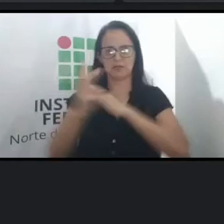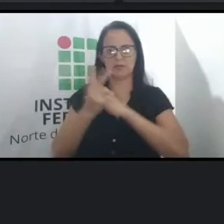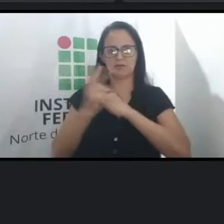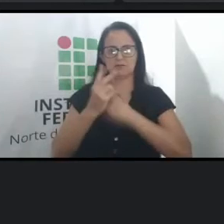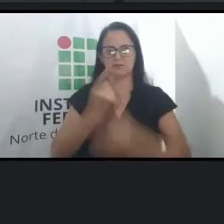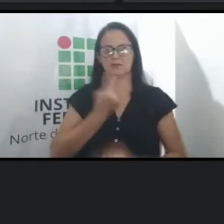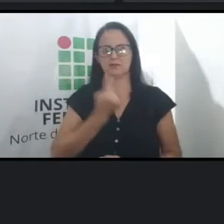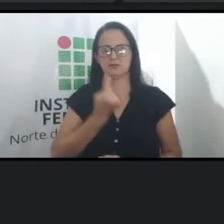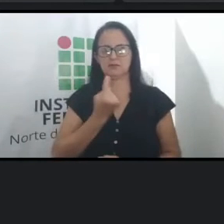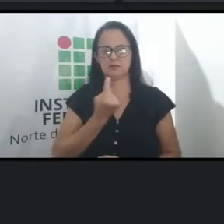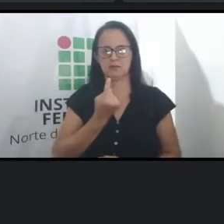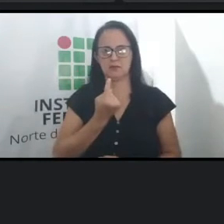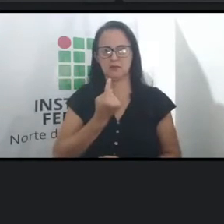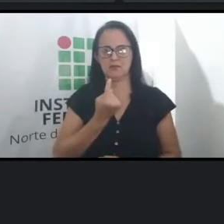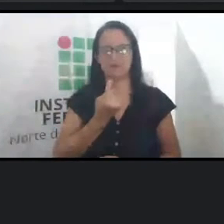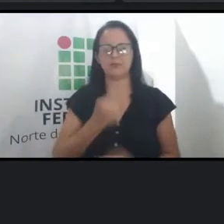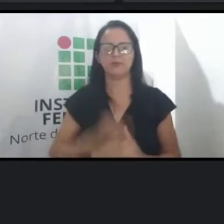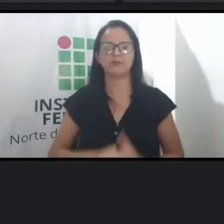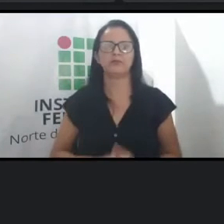após,